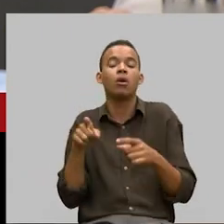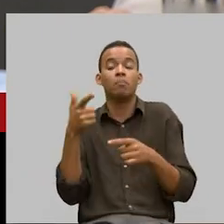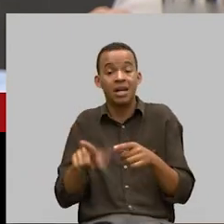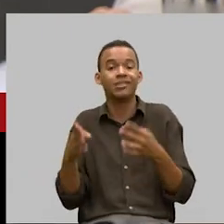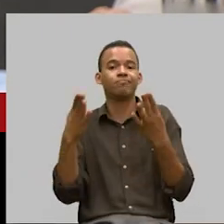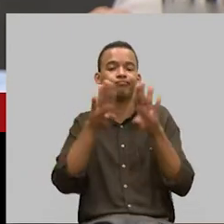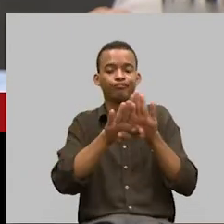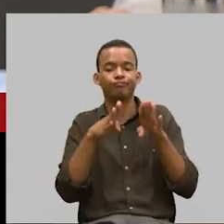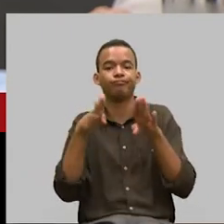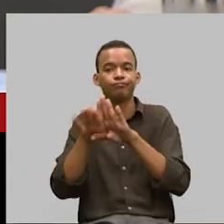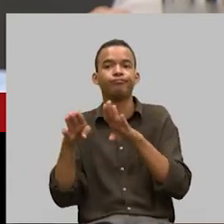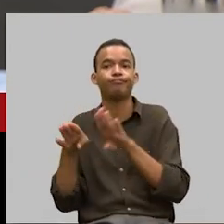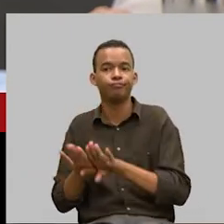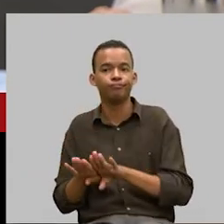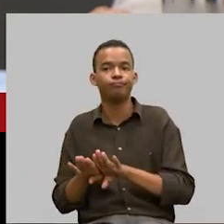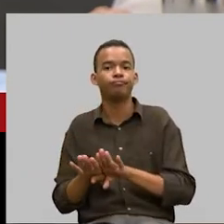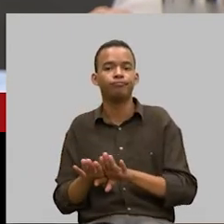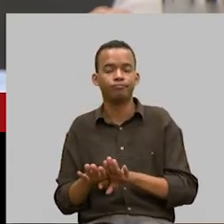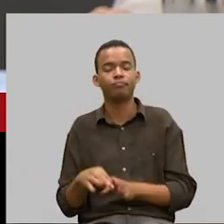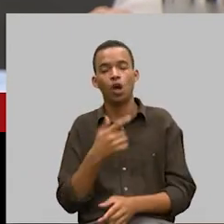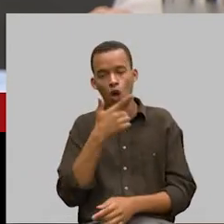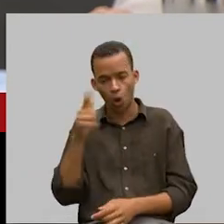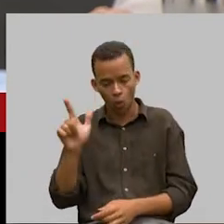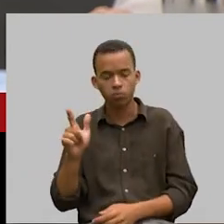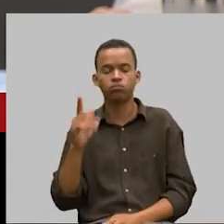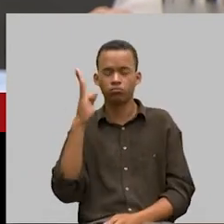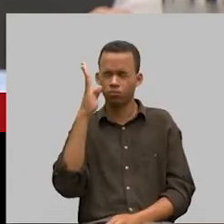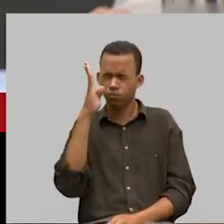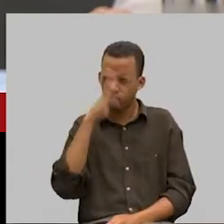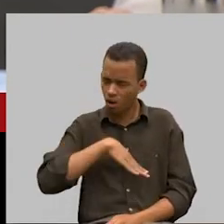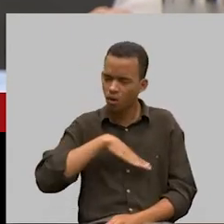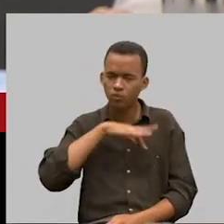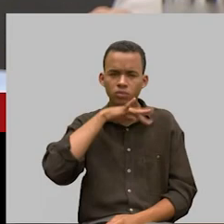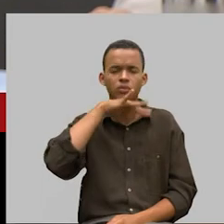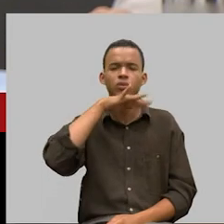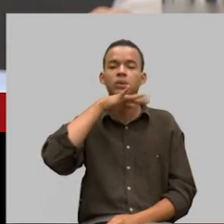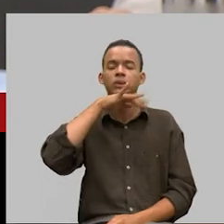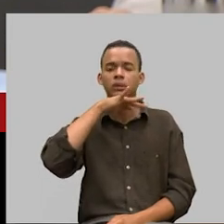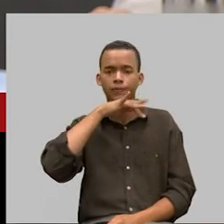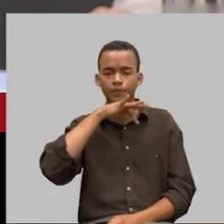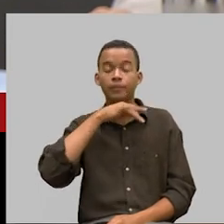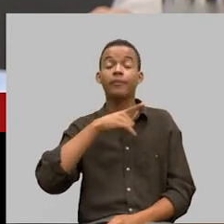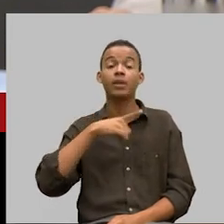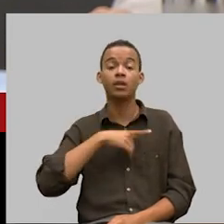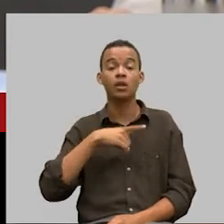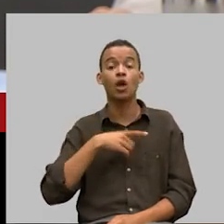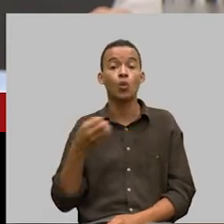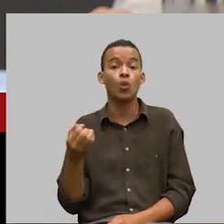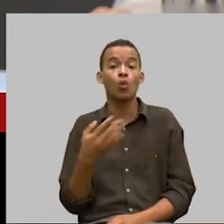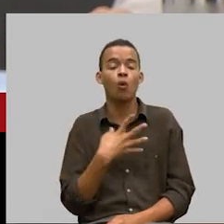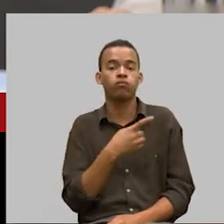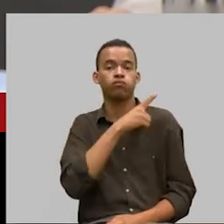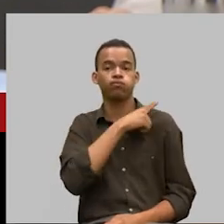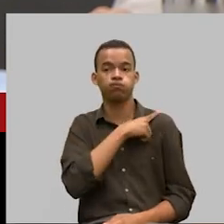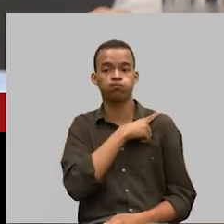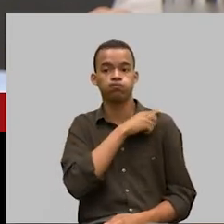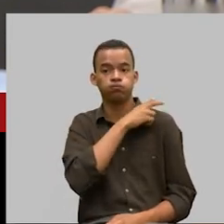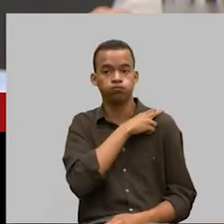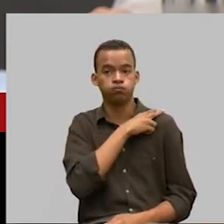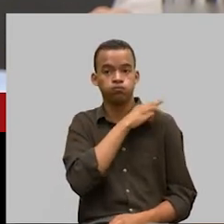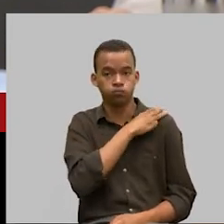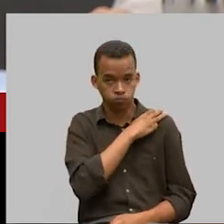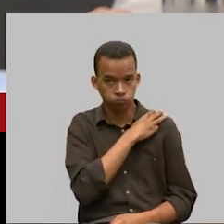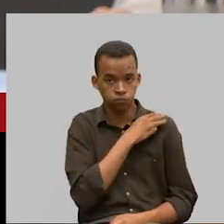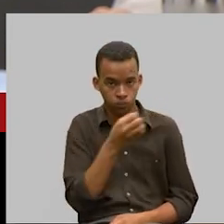sequência eu quero falar de uma outra cuidade né a gente tem aí o novo ensino médio que paraas escolas e os estudantes